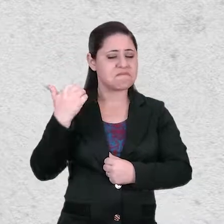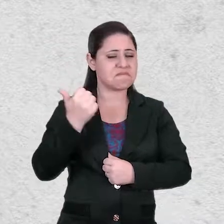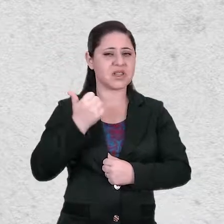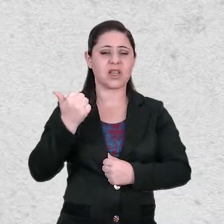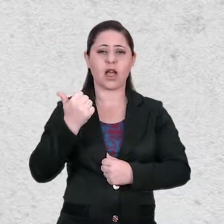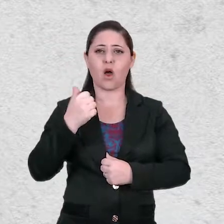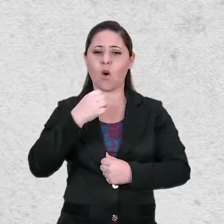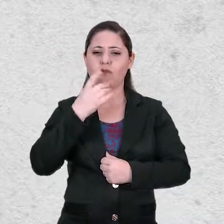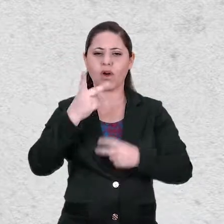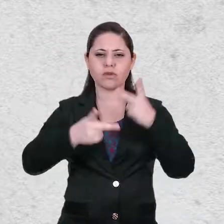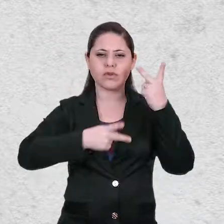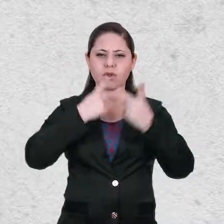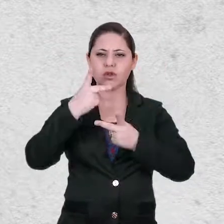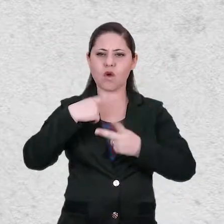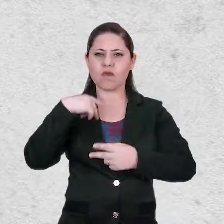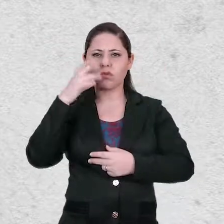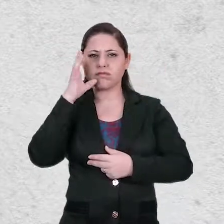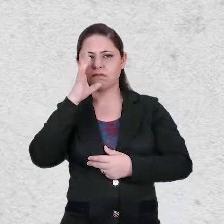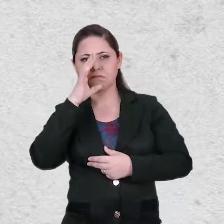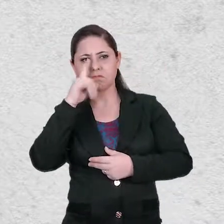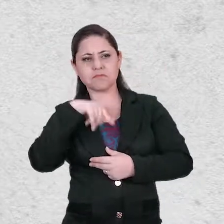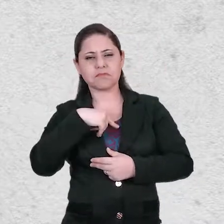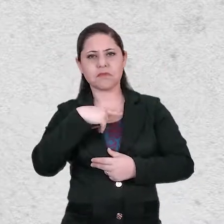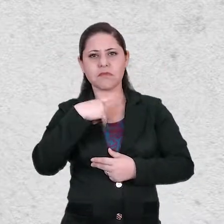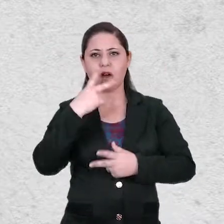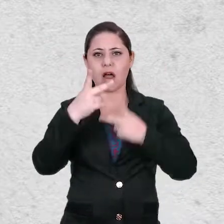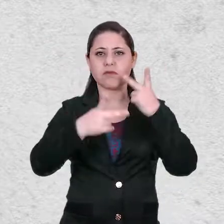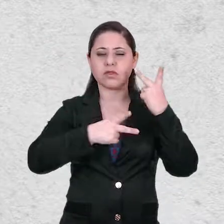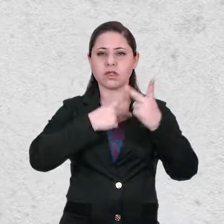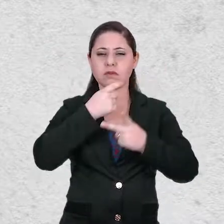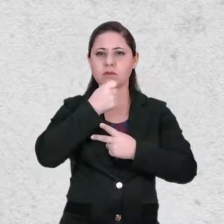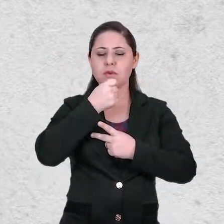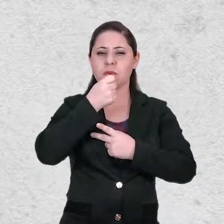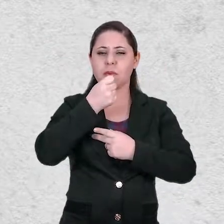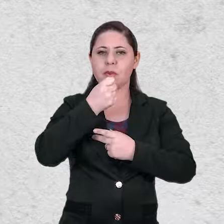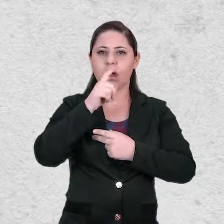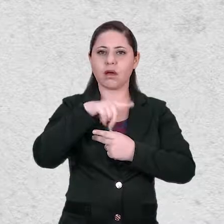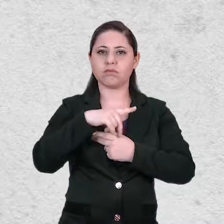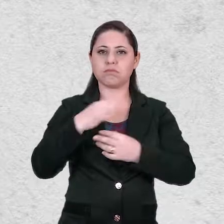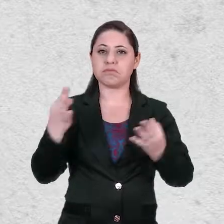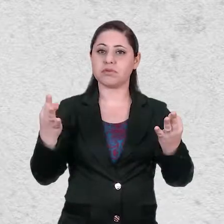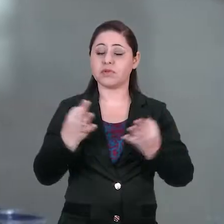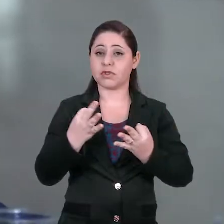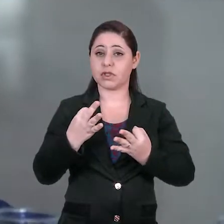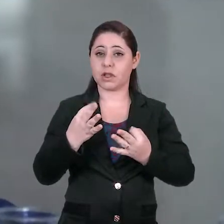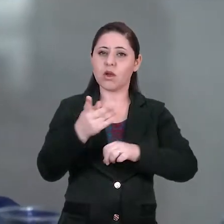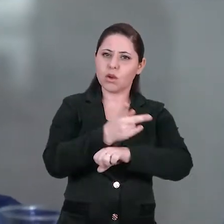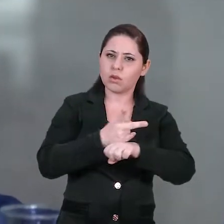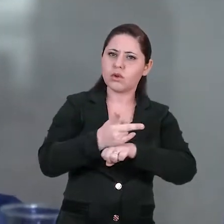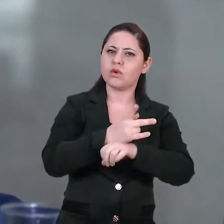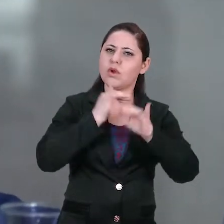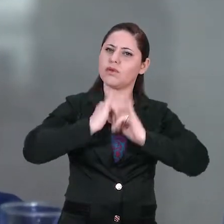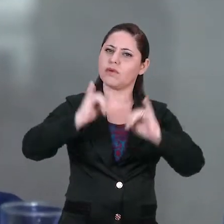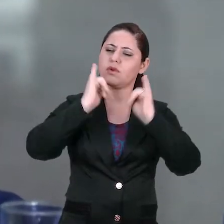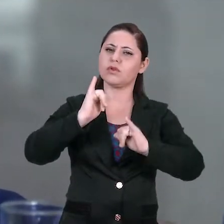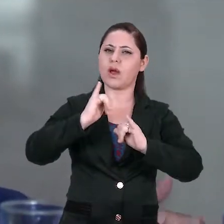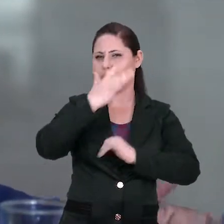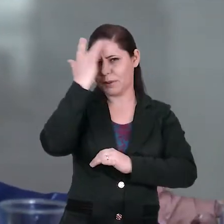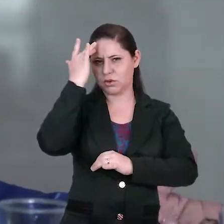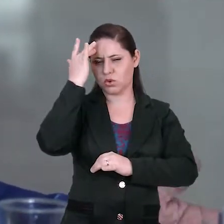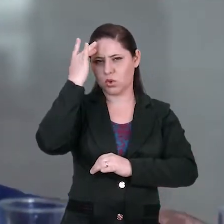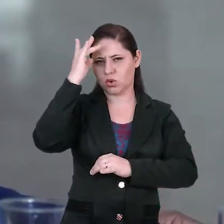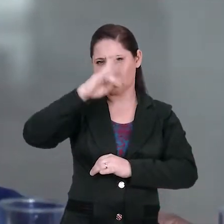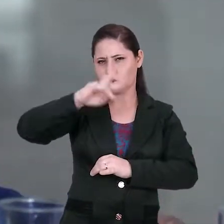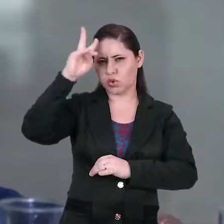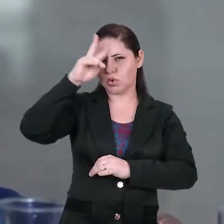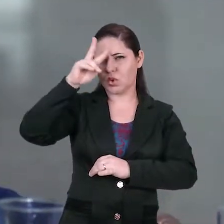excelente orador. Eu assisti um discurso dele, assim, impressionante, um excelente orador. Você que está nos acompanhando, procure se informar mais desses personagens